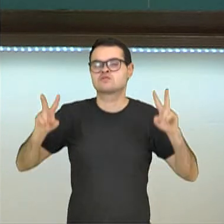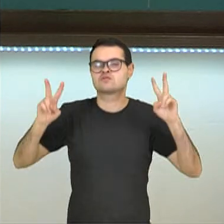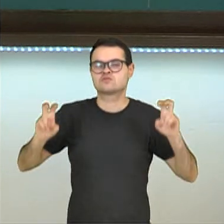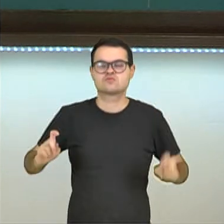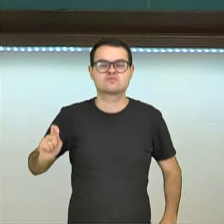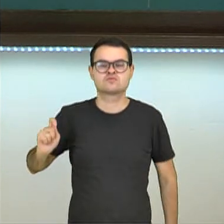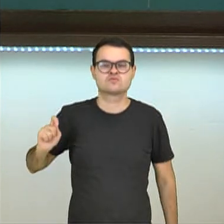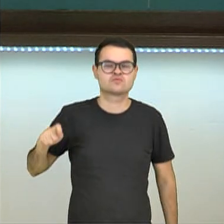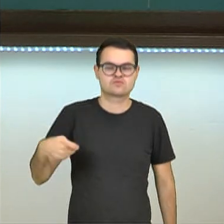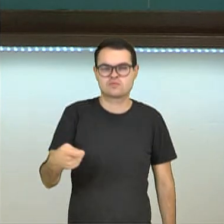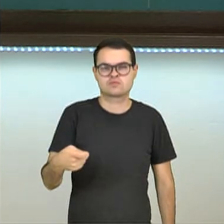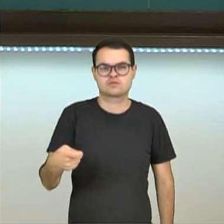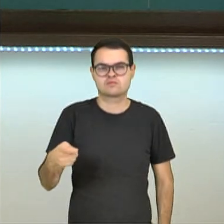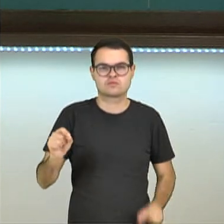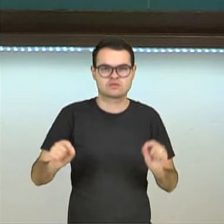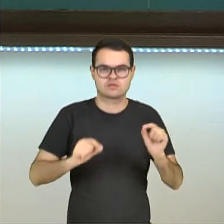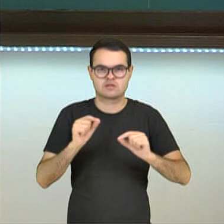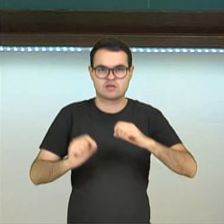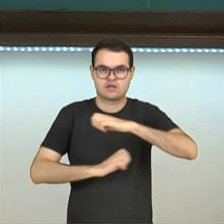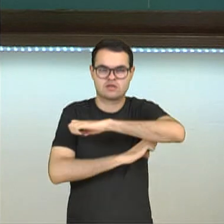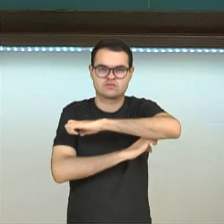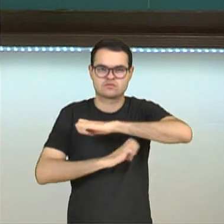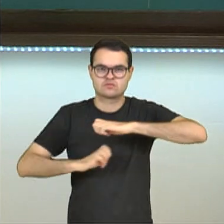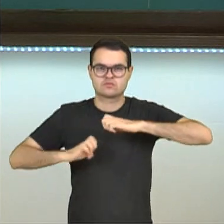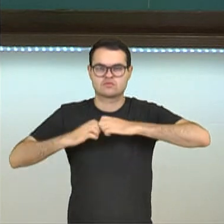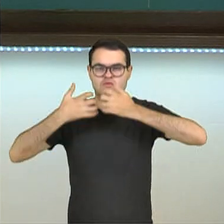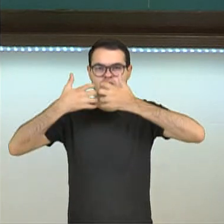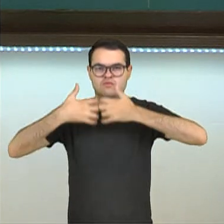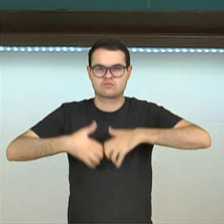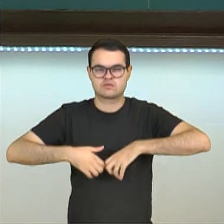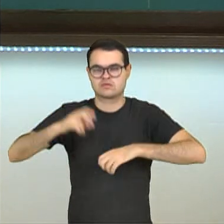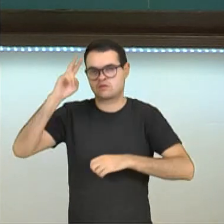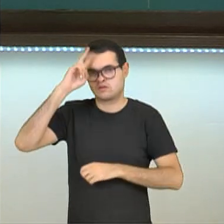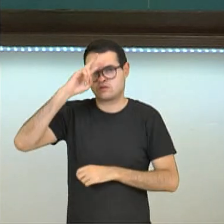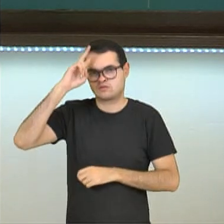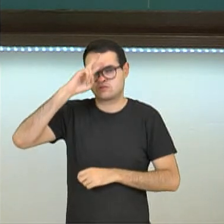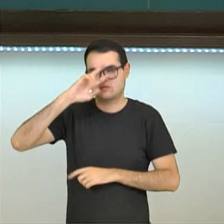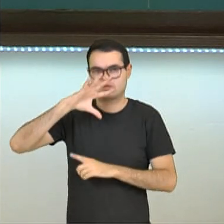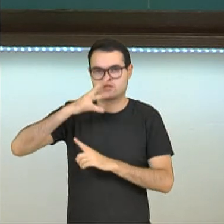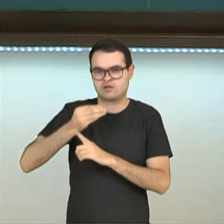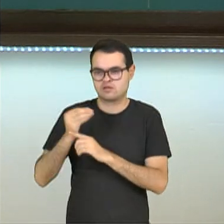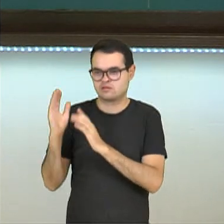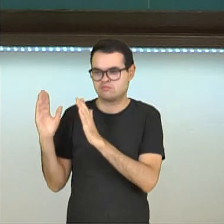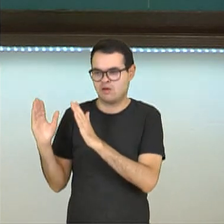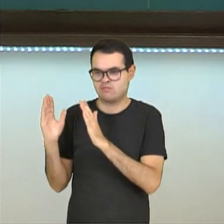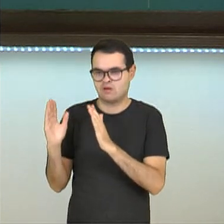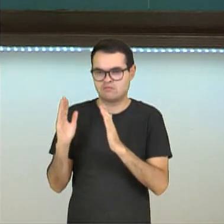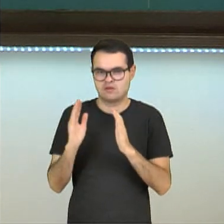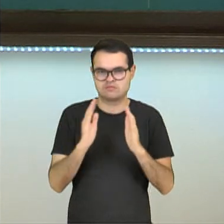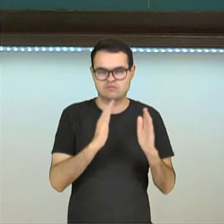sobre estrutura e funcionamento da história da arte, tá?